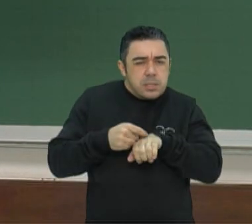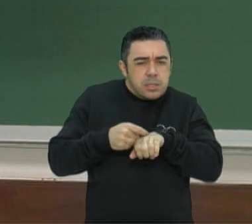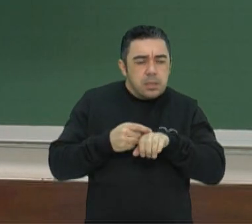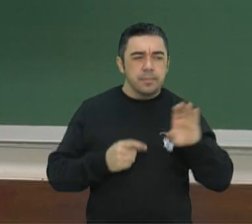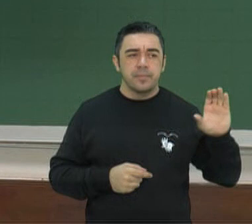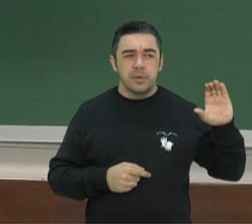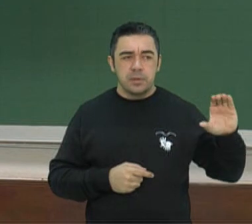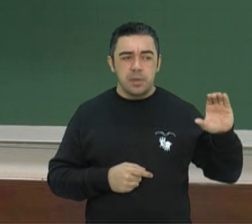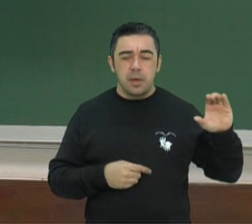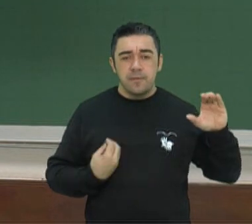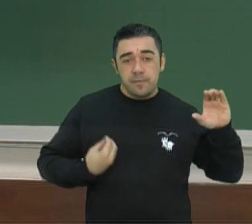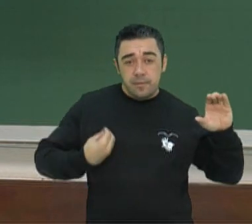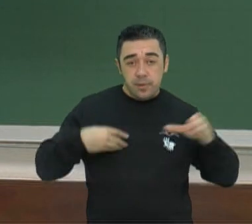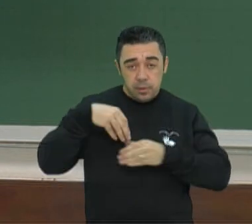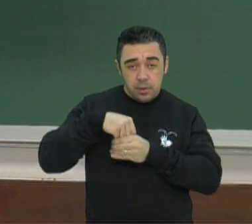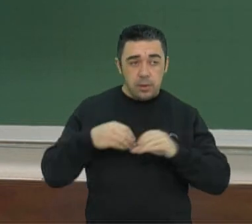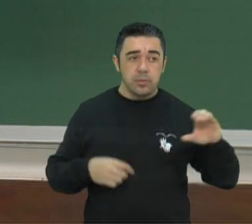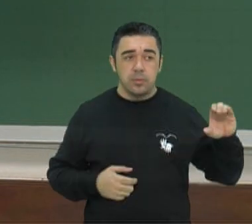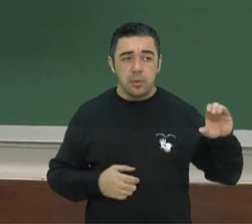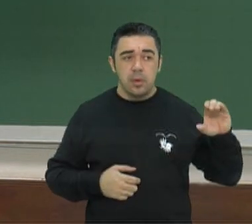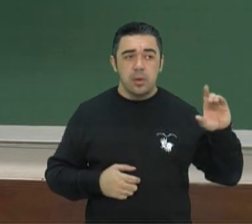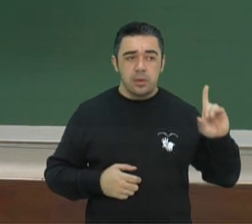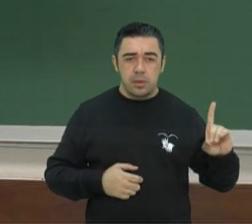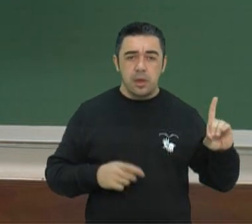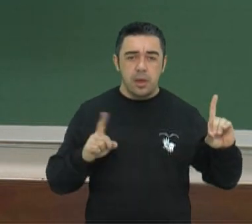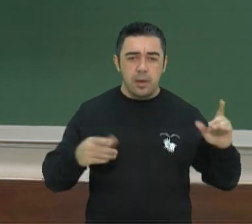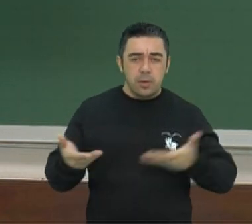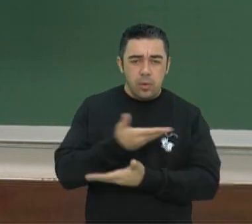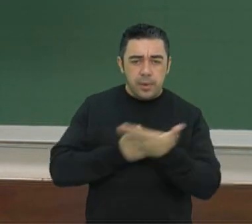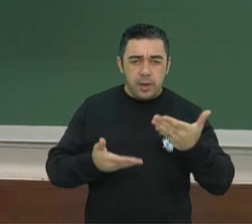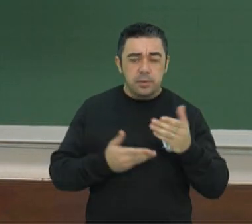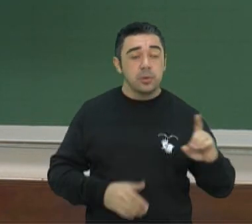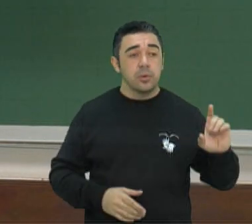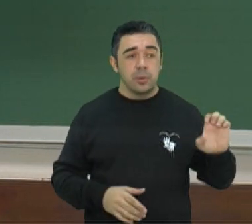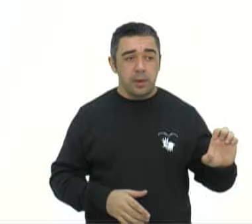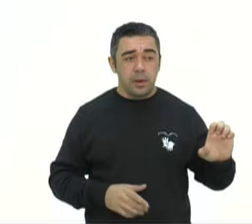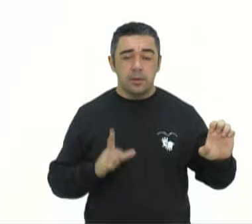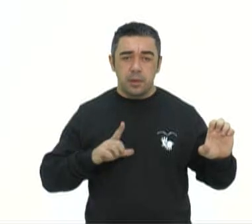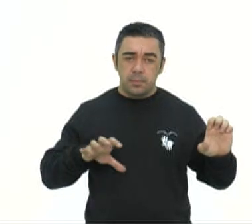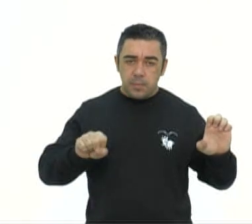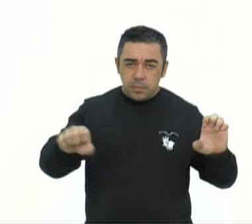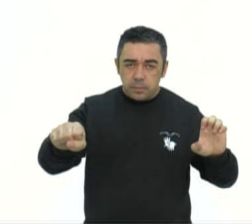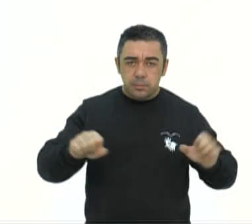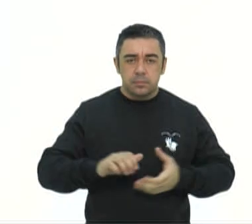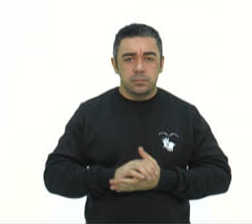C, inquilinismo. Letra D, protocooperação. Ou letra E, predatismo.